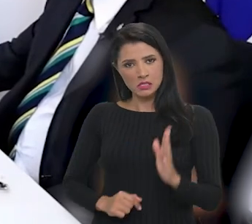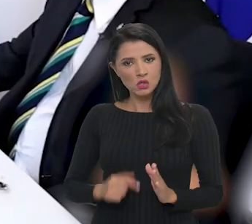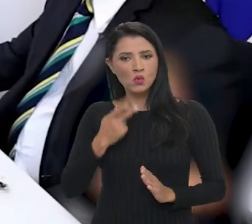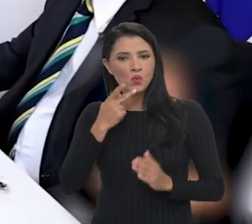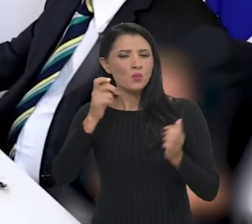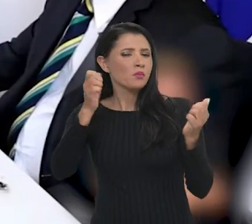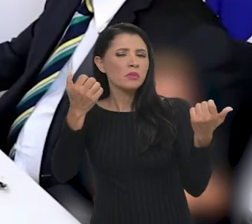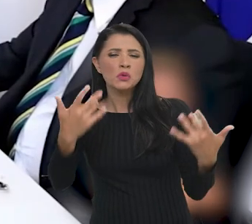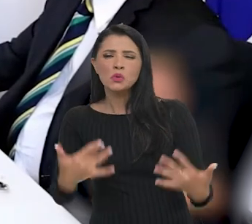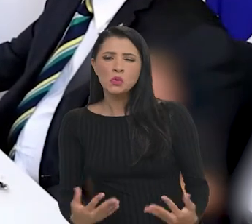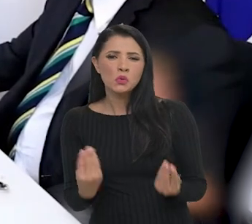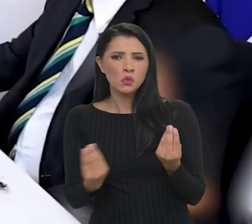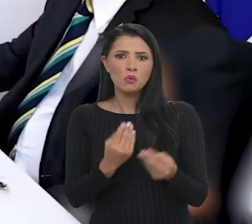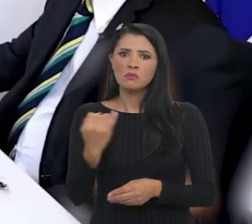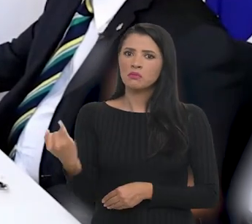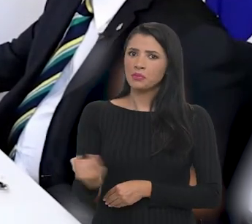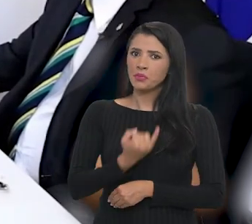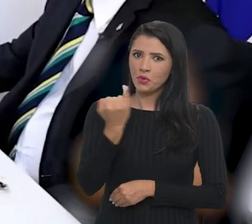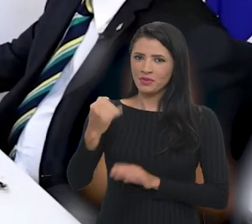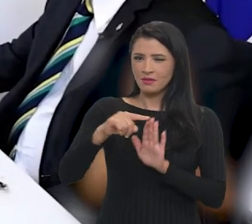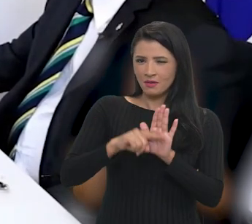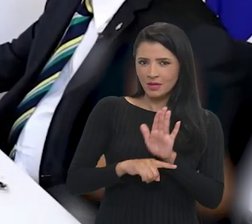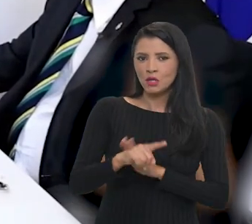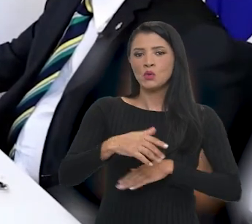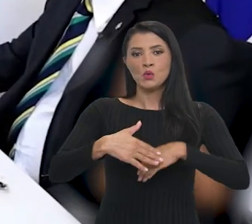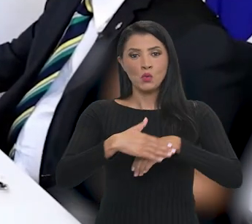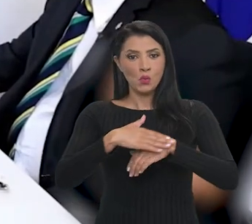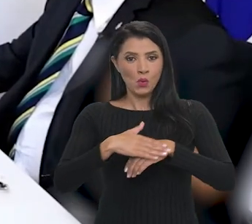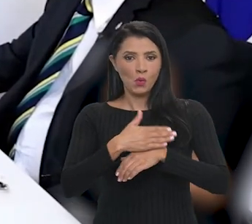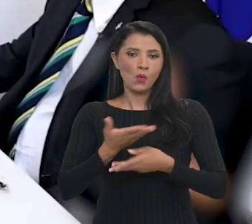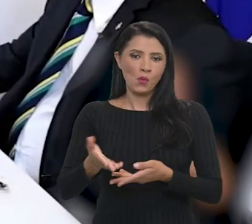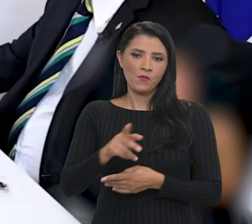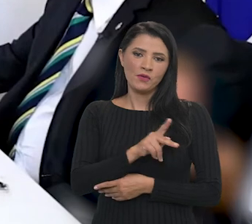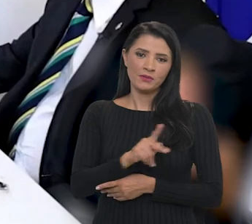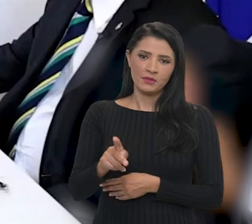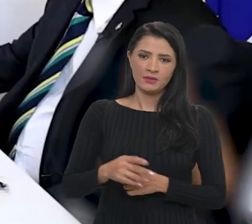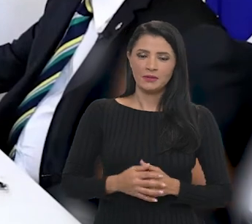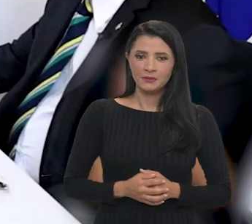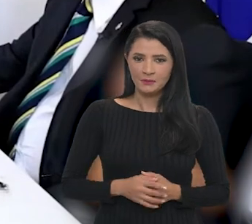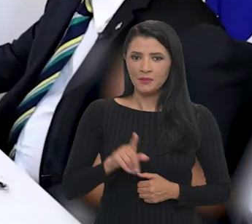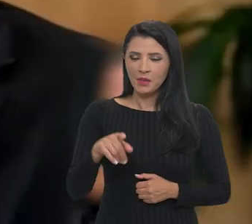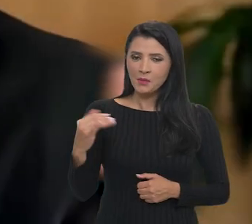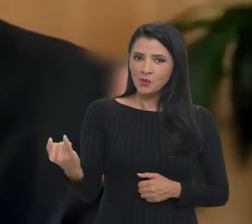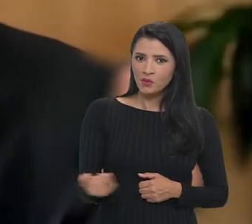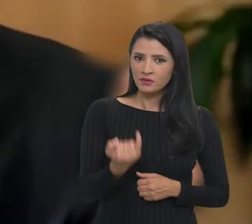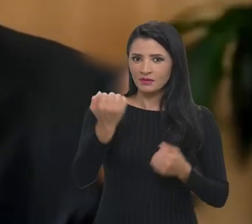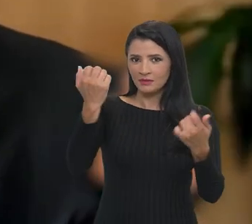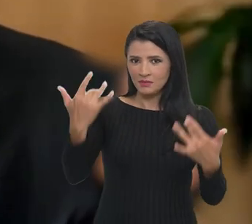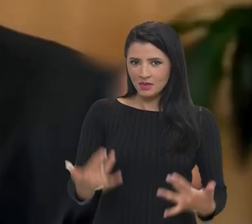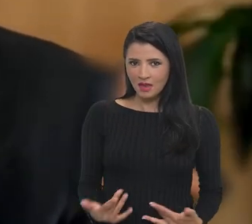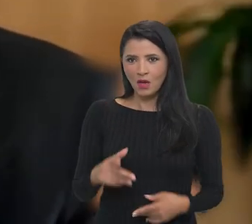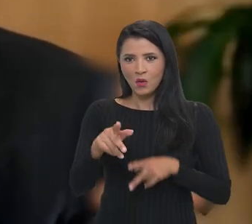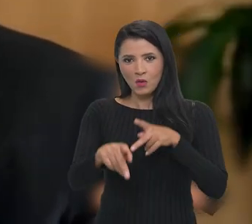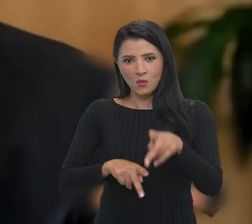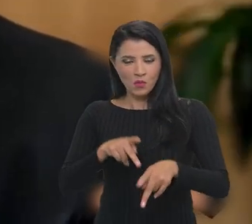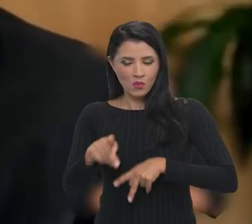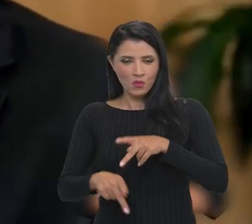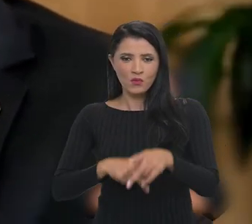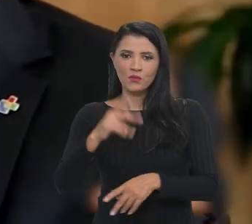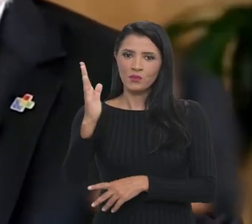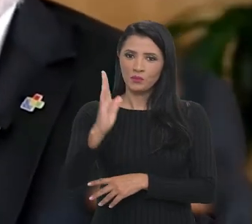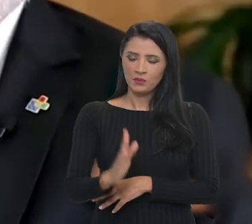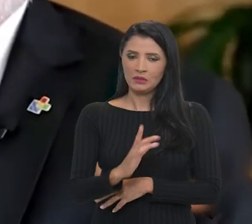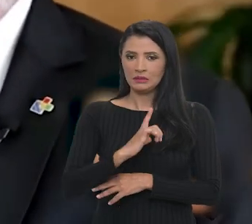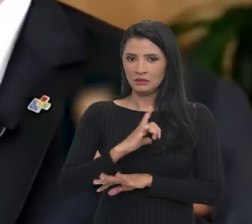Brasil, ele falou um pouco sobre a importância dessa agenda durante o programa Conversa com o Presidente. É importante dizer para o povo brasileiro